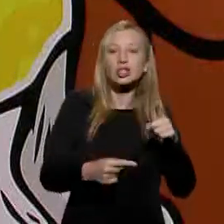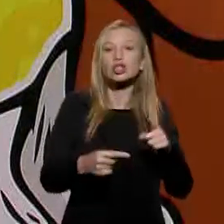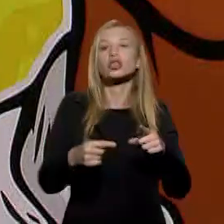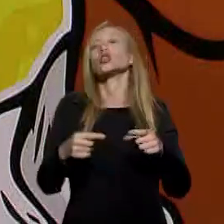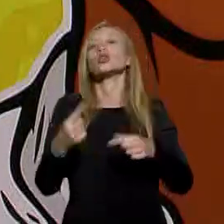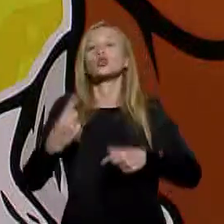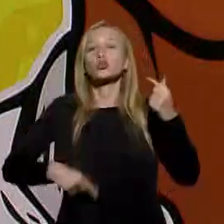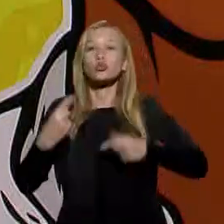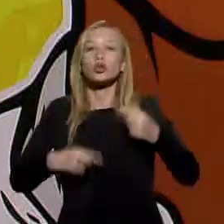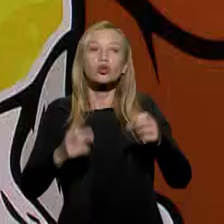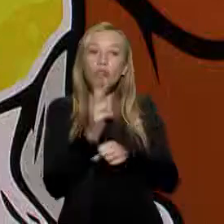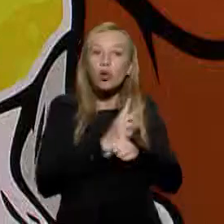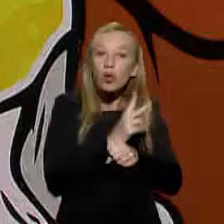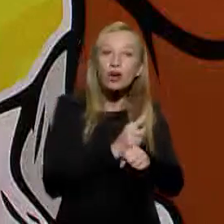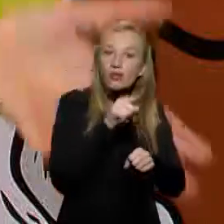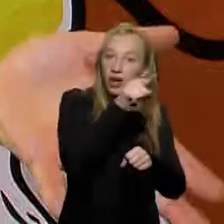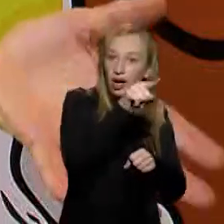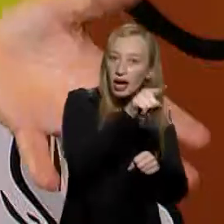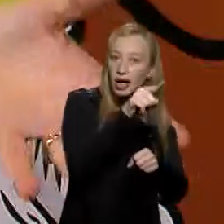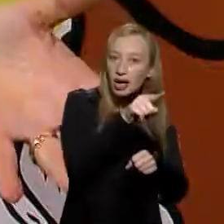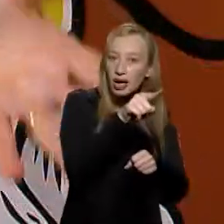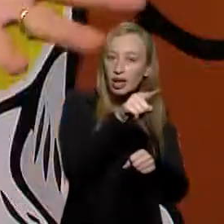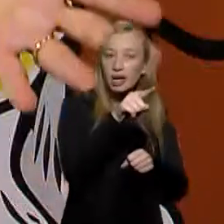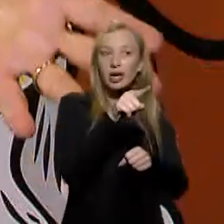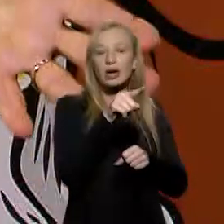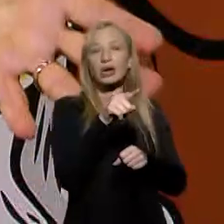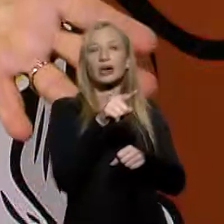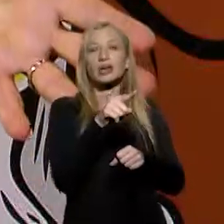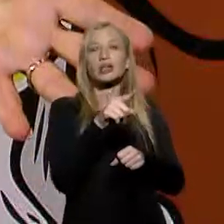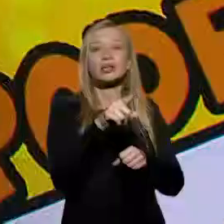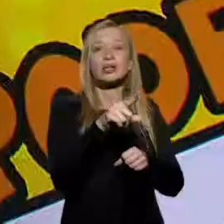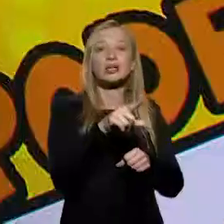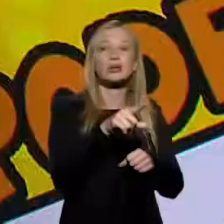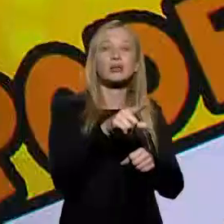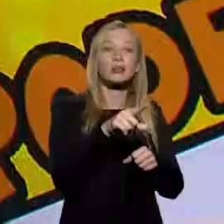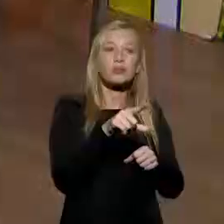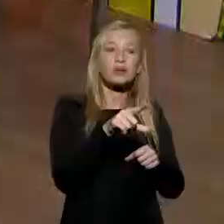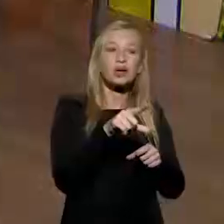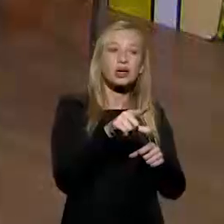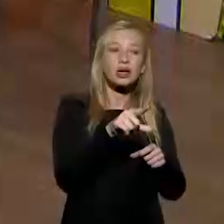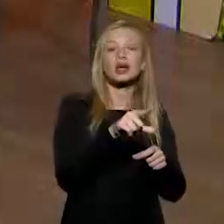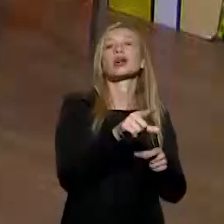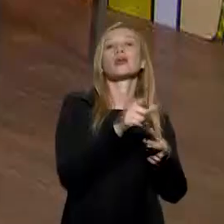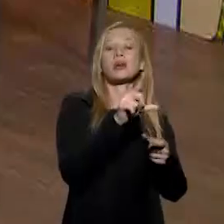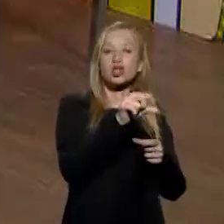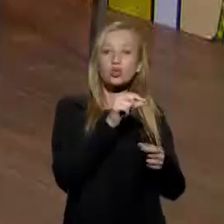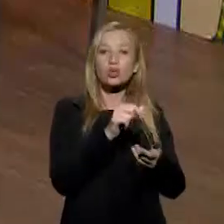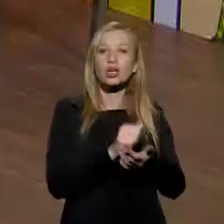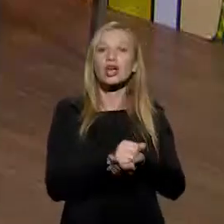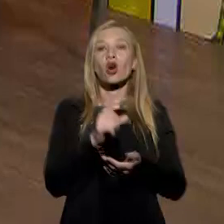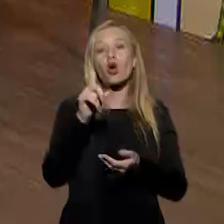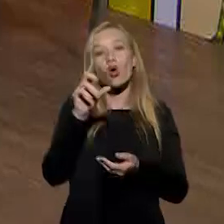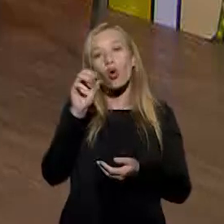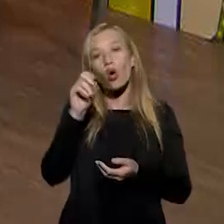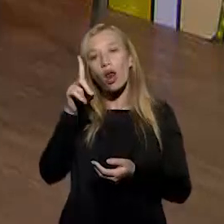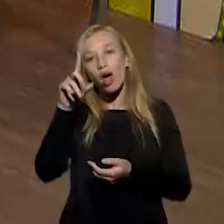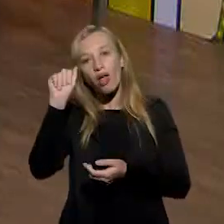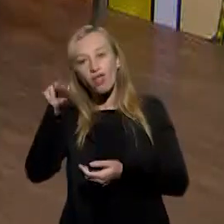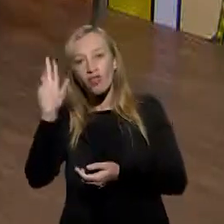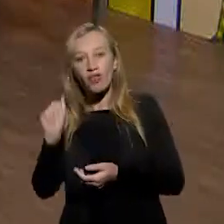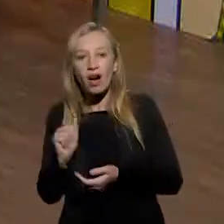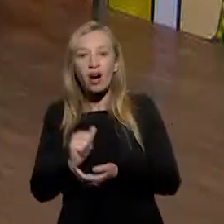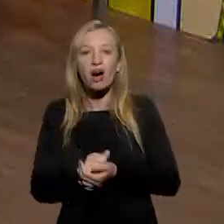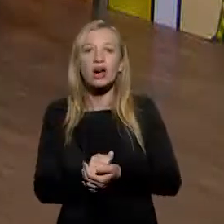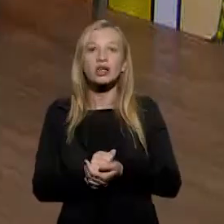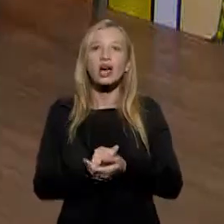silva se tinha uma questão para adaptar a outra metade procurava irlanda ea holanda por curiosidade já que a canela era